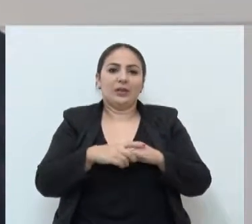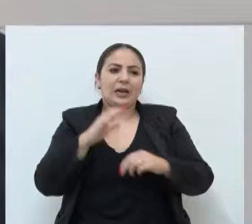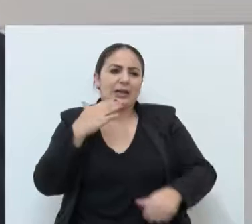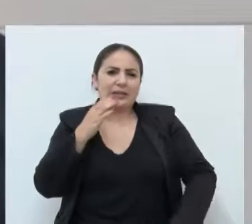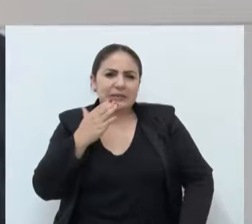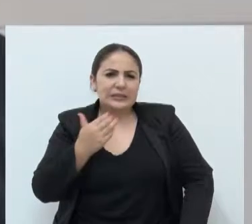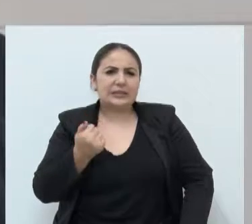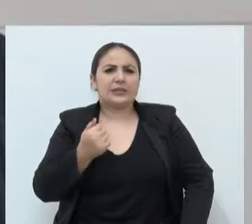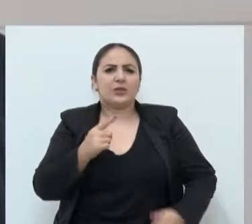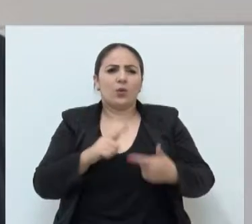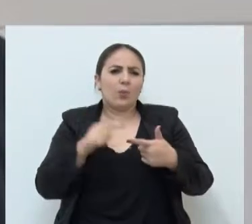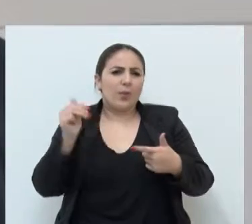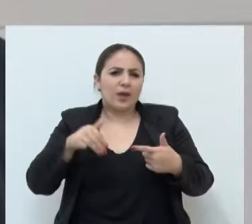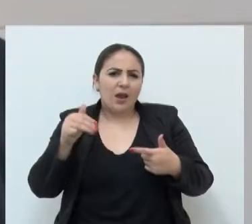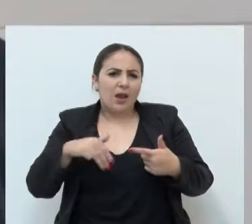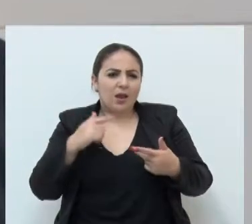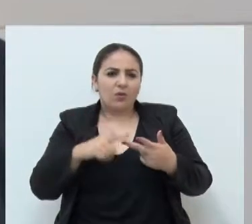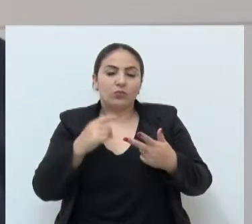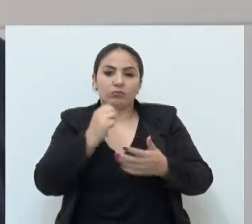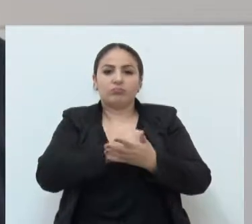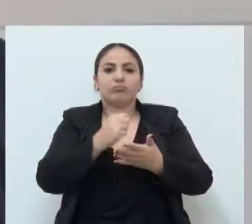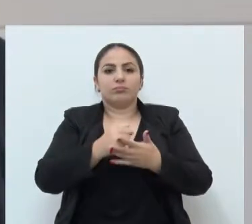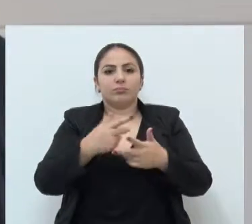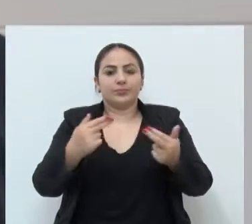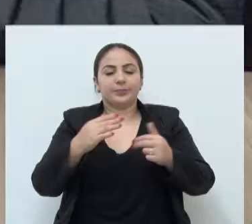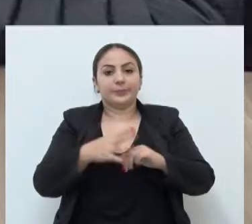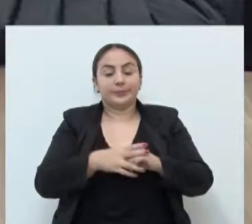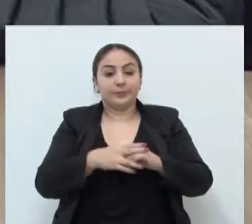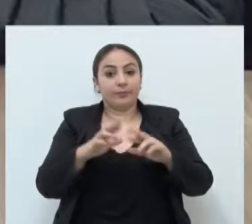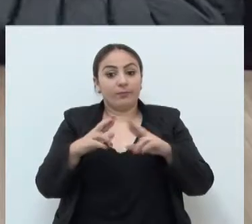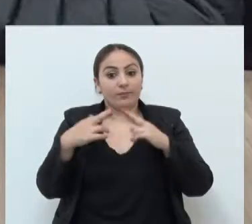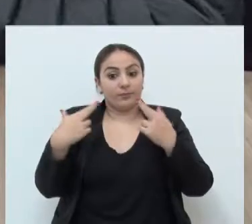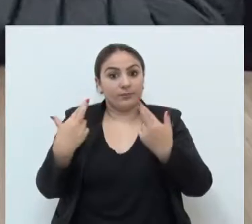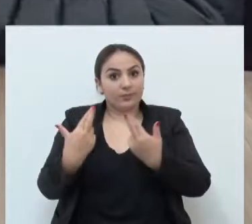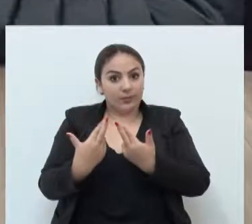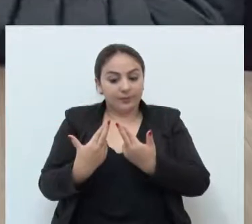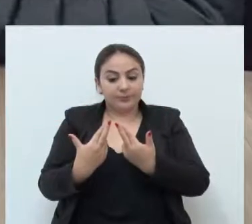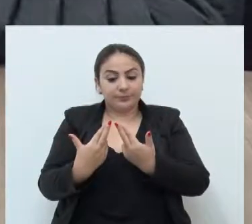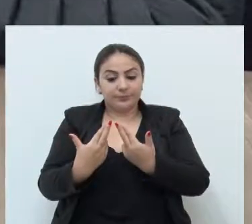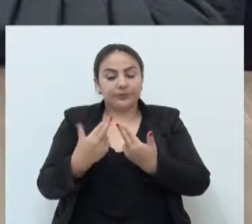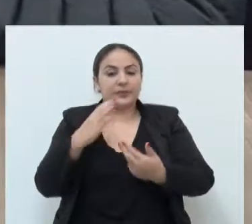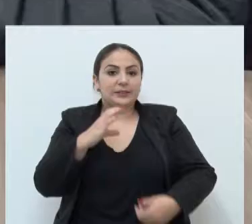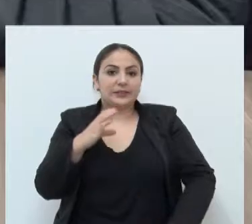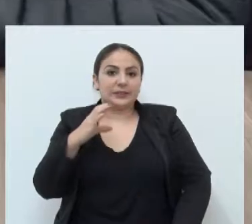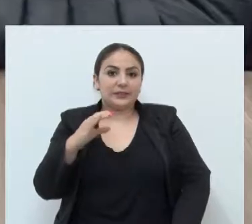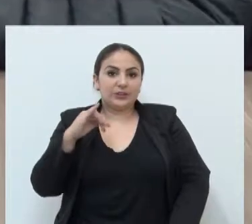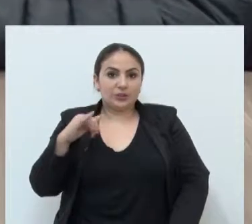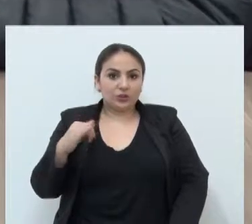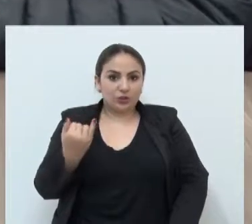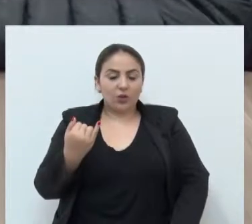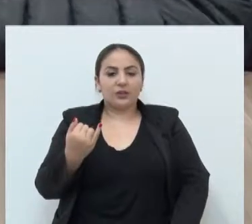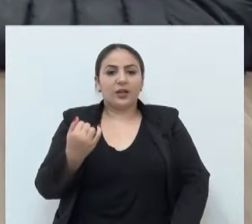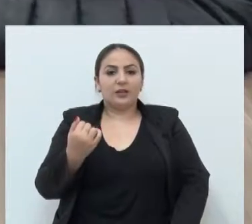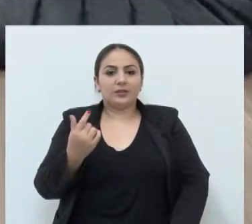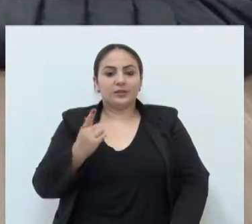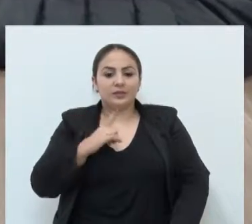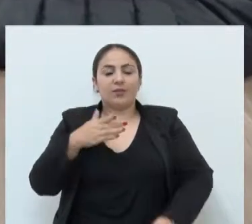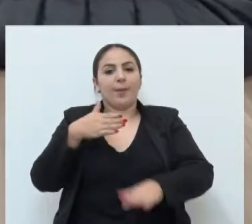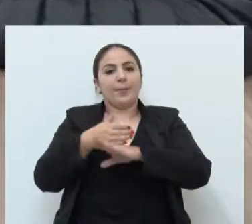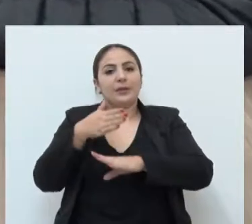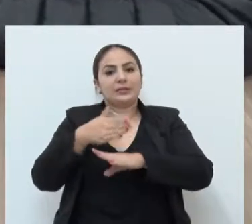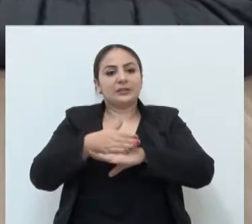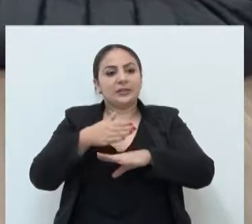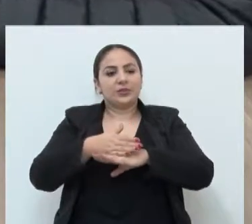posso citar vários, Marau, alguns outros que contrataram essa operação de crédito. A reunião extraordinária da CCJ contou com